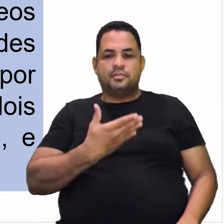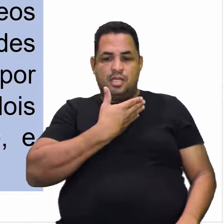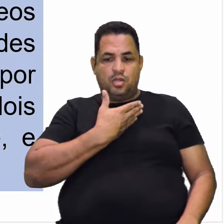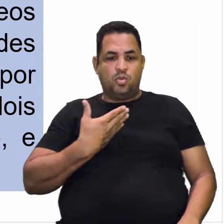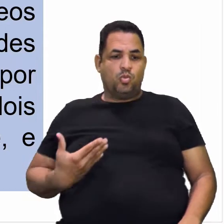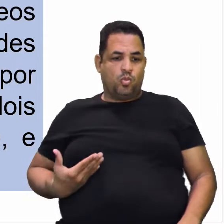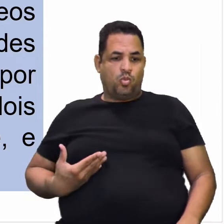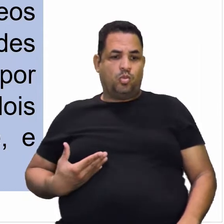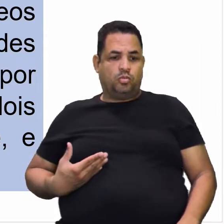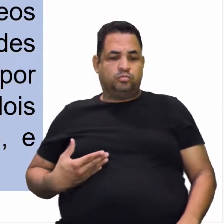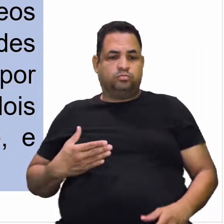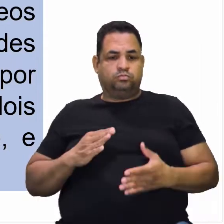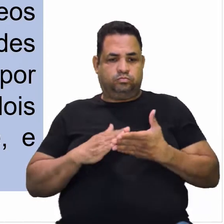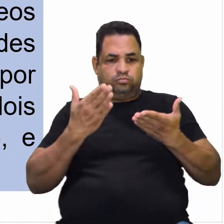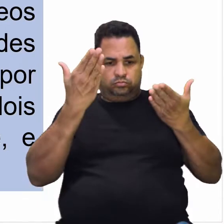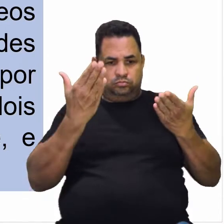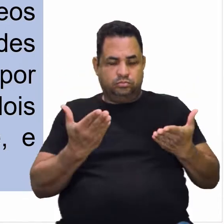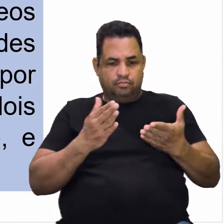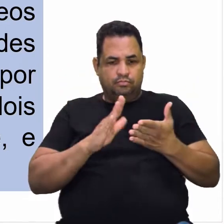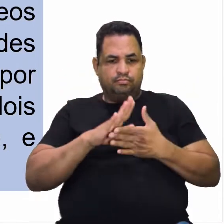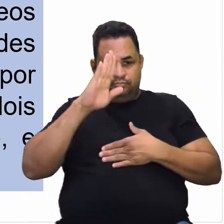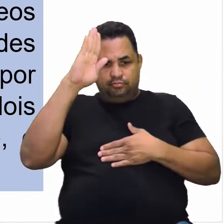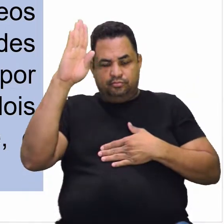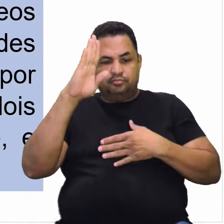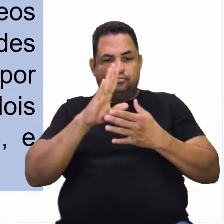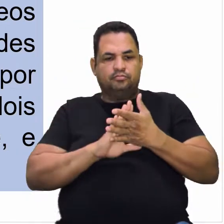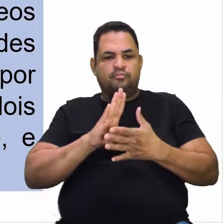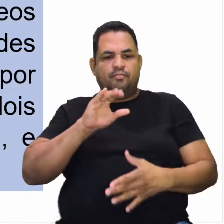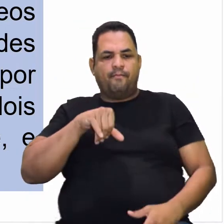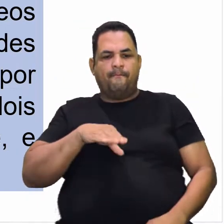governados, o seu governante era o chamado